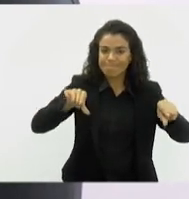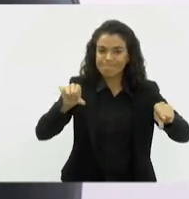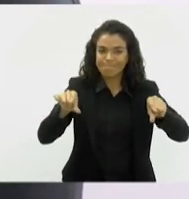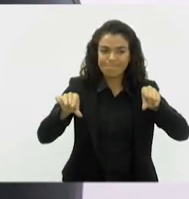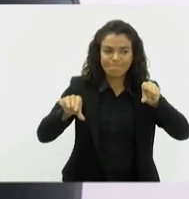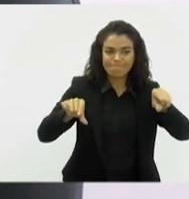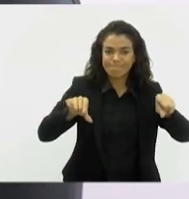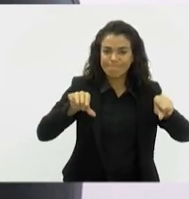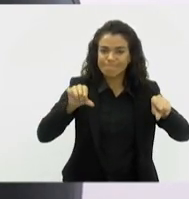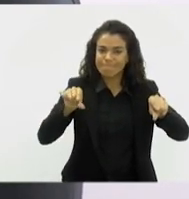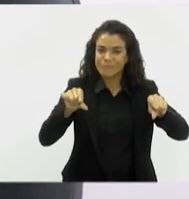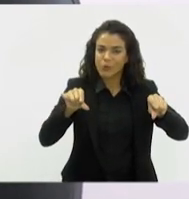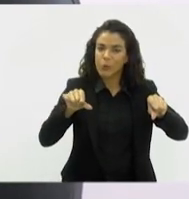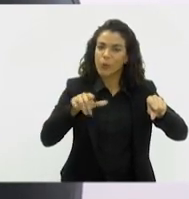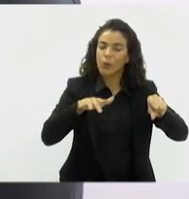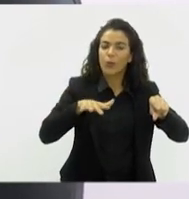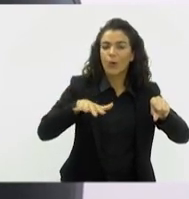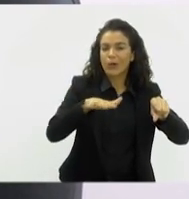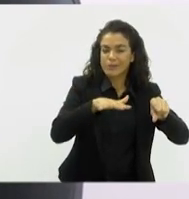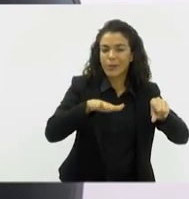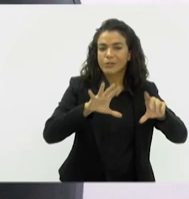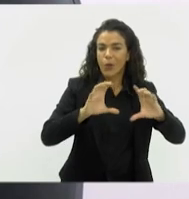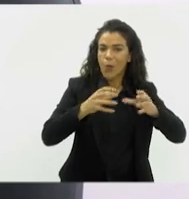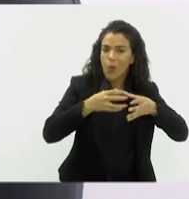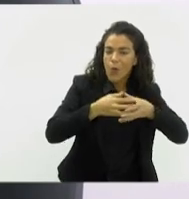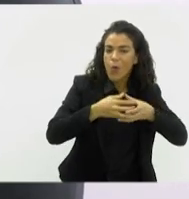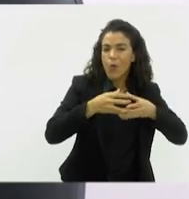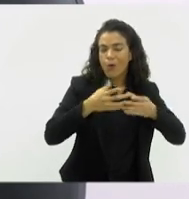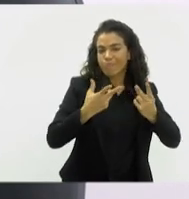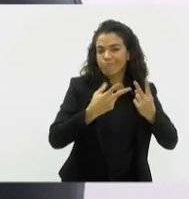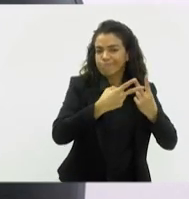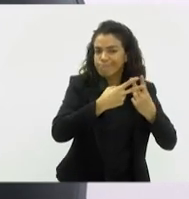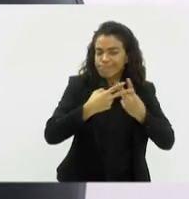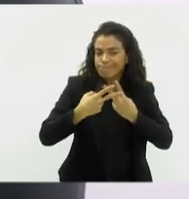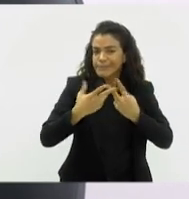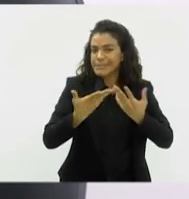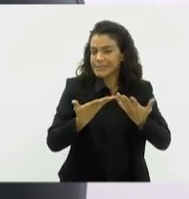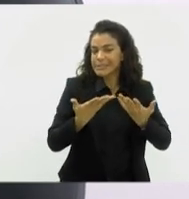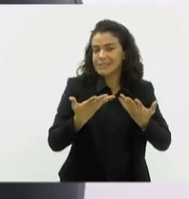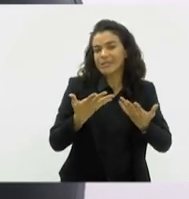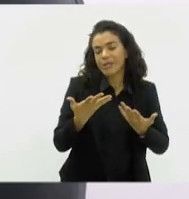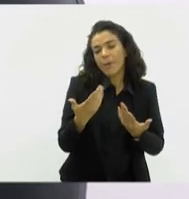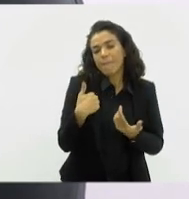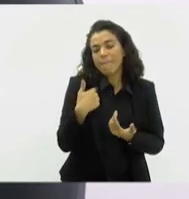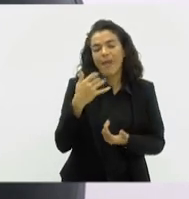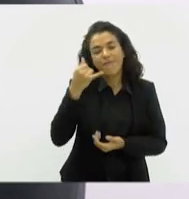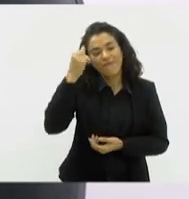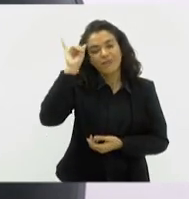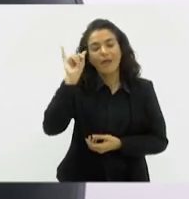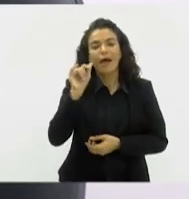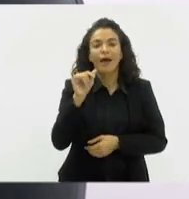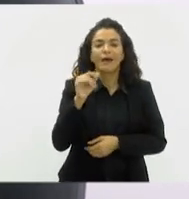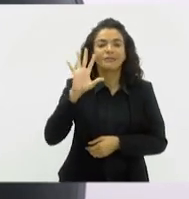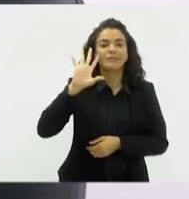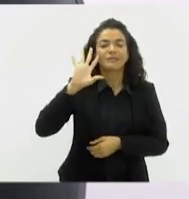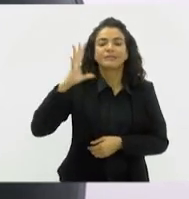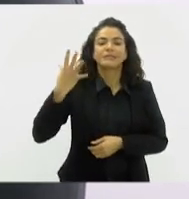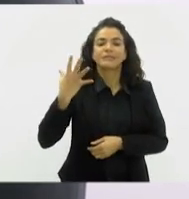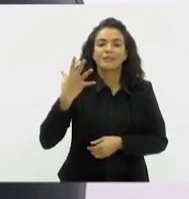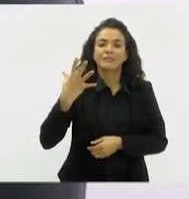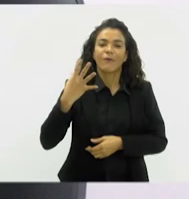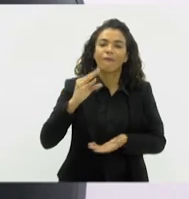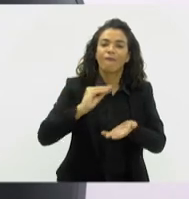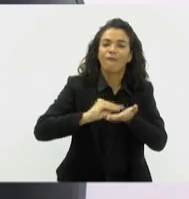dentro de um mecanismo tão importante. Não é? Claro. Então, a gente precisa, de fato, ter o maior número de informações possíveis para não tomar nenhuma decisão